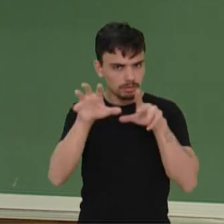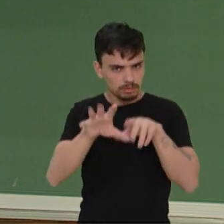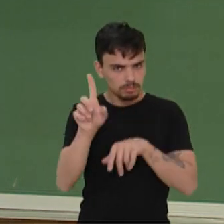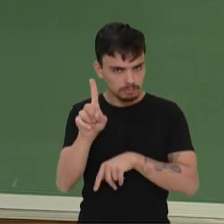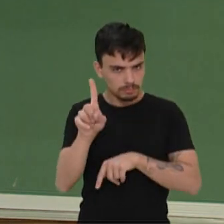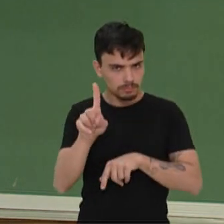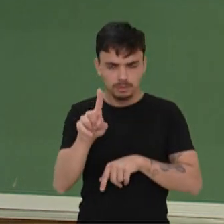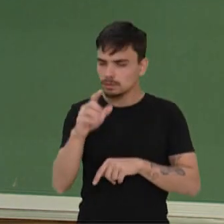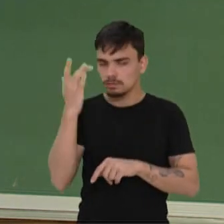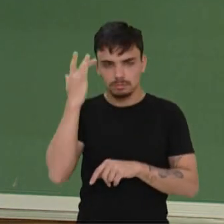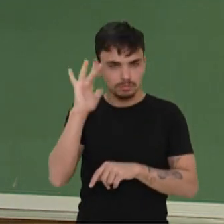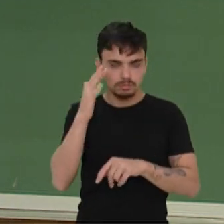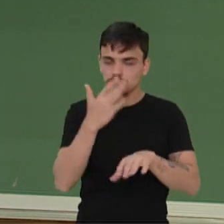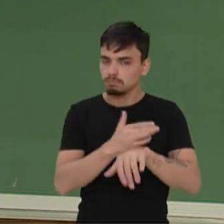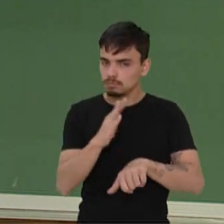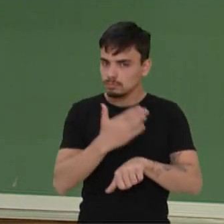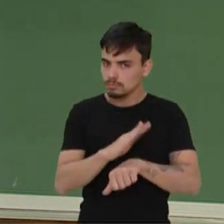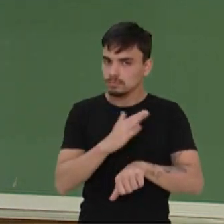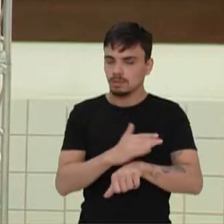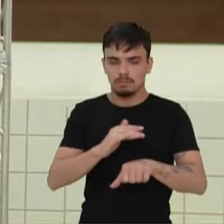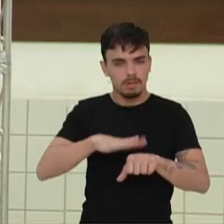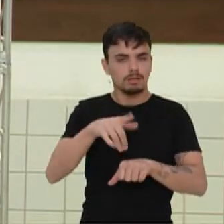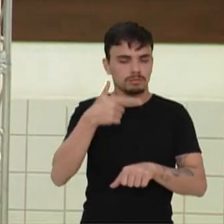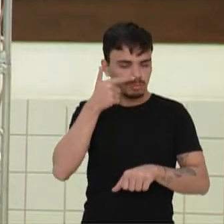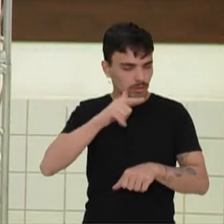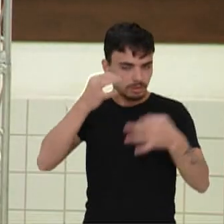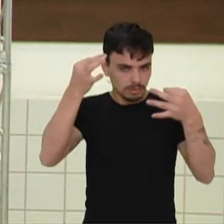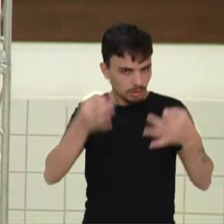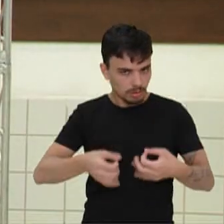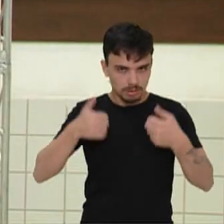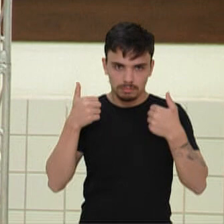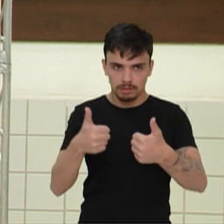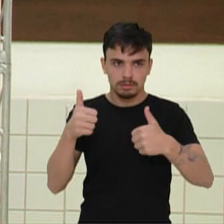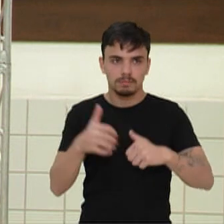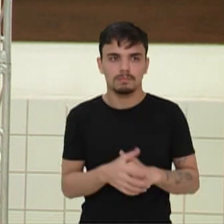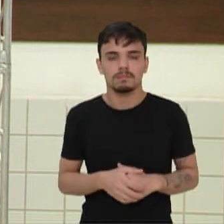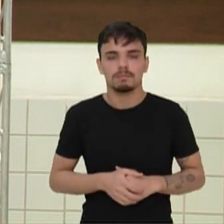não foi, treina um pouquinho mais que com certeza você conseguirá fazer.